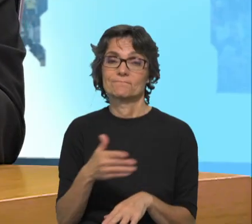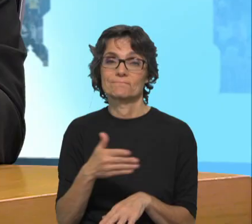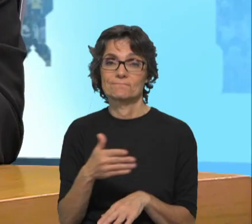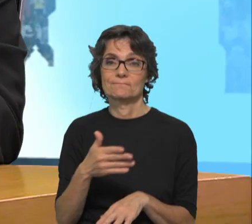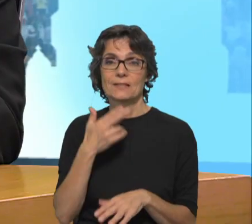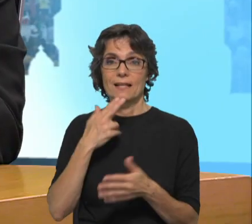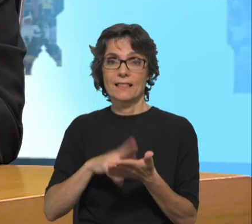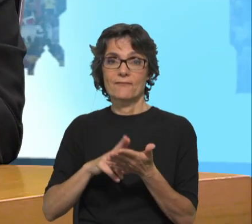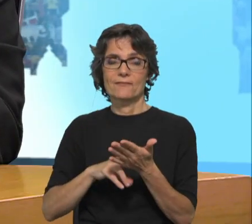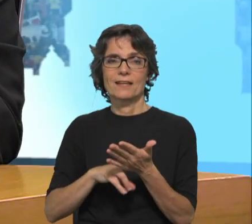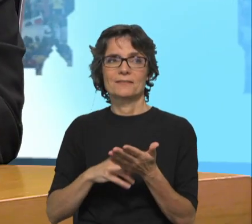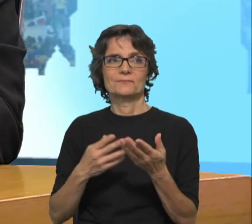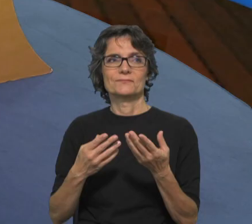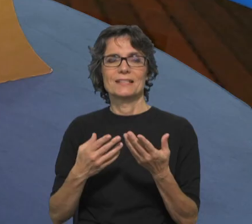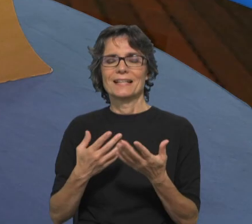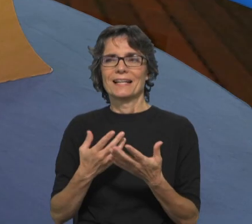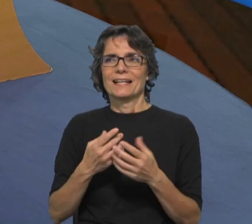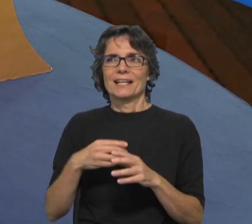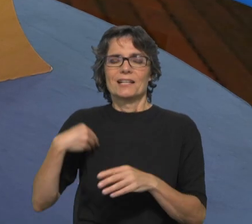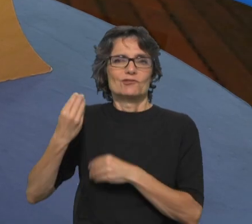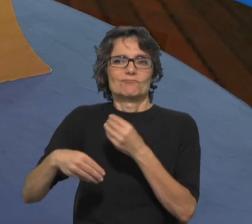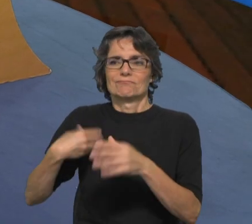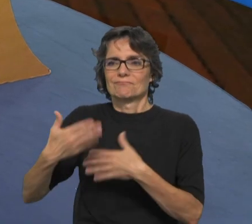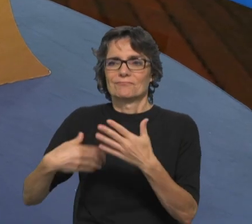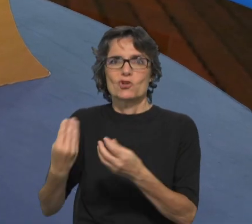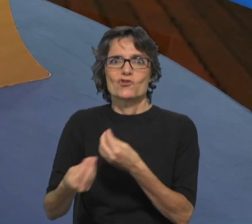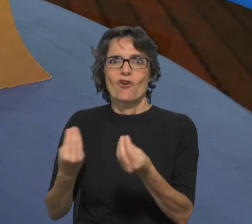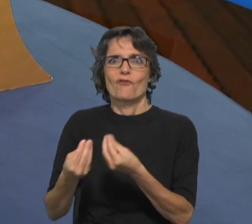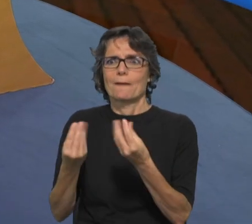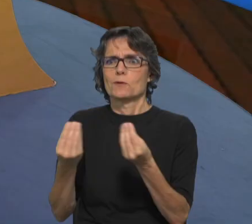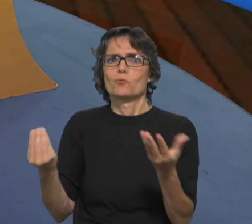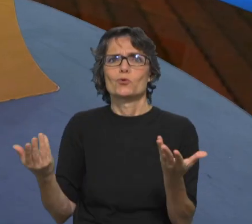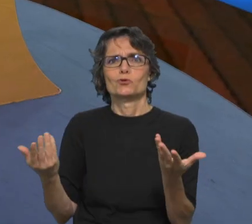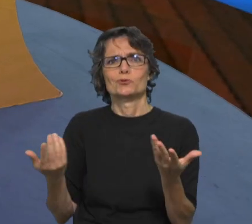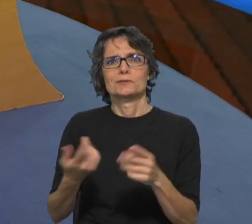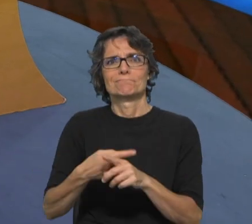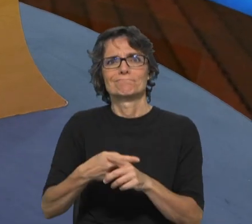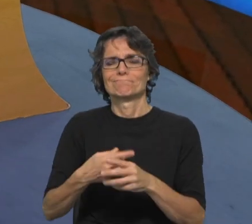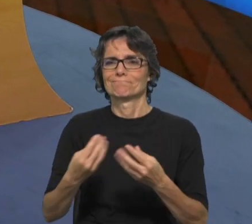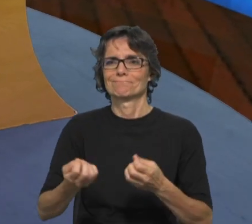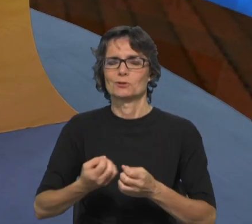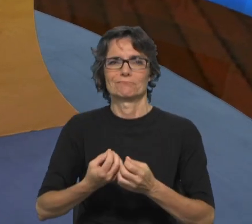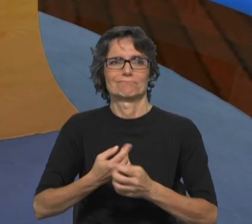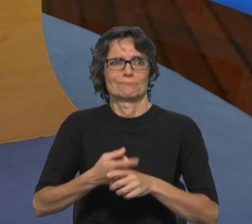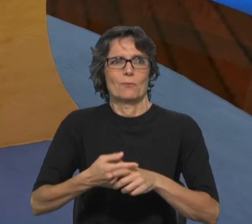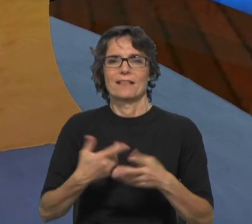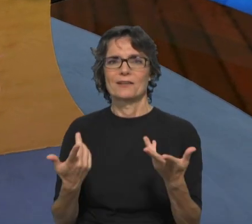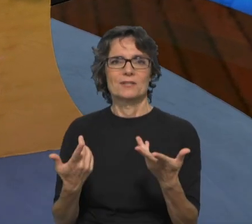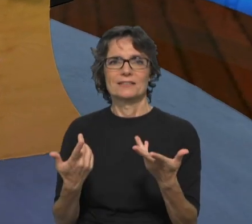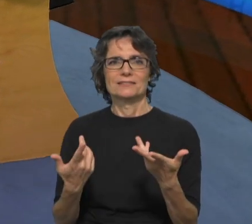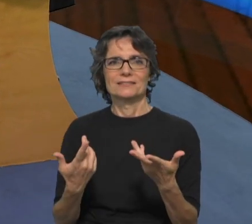um reavivar e um reacender da chama em tantos jovens. Estes encontros são, de facto, uma oportunidade ótima para isso,